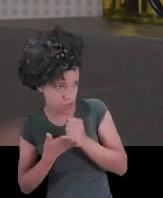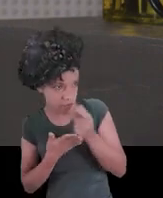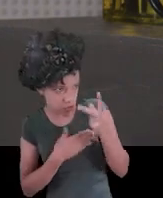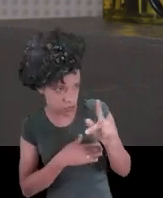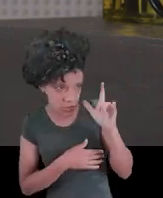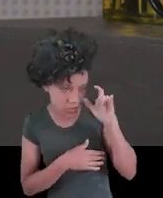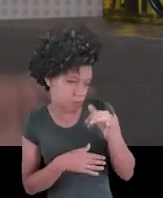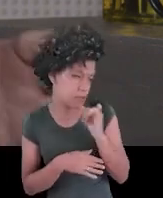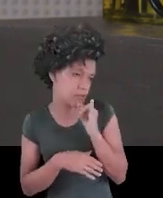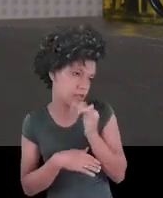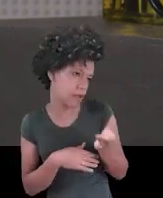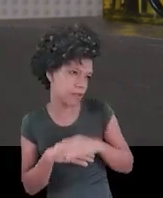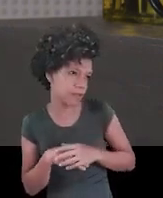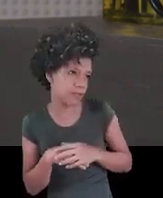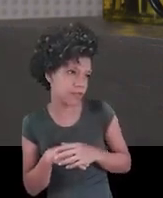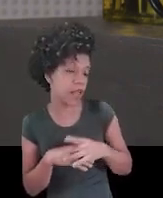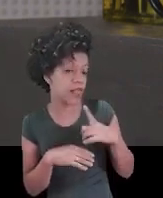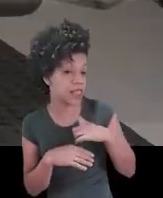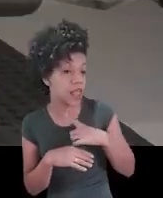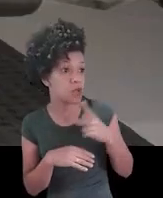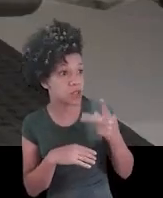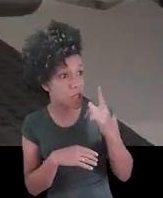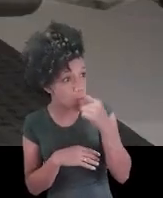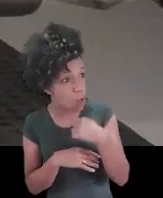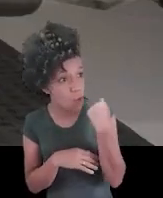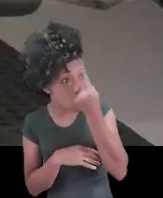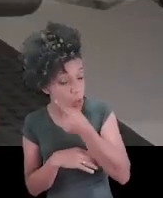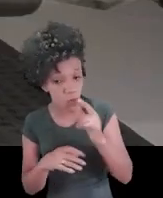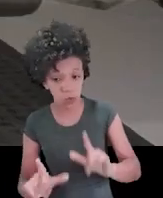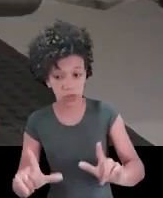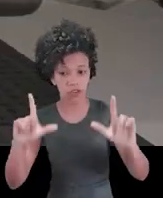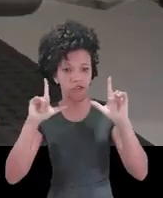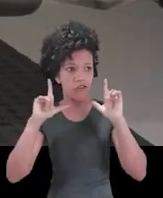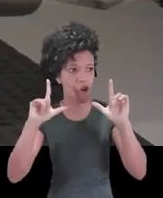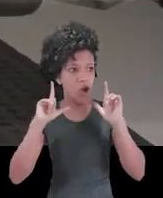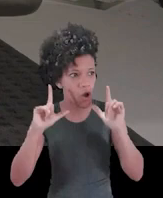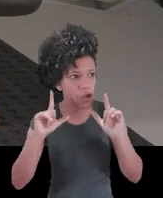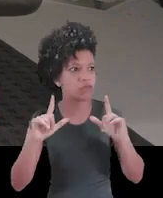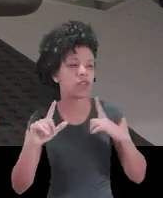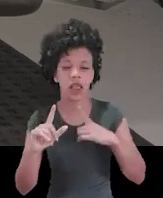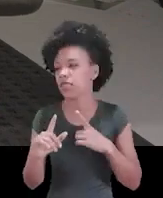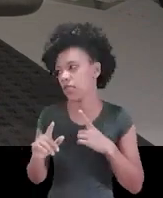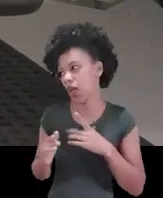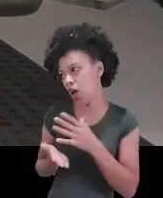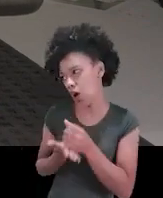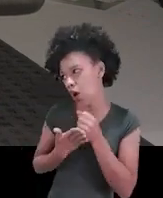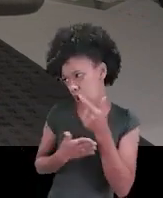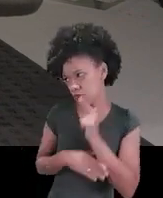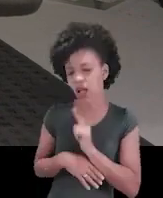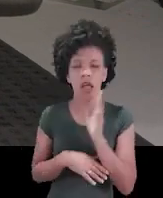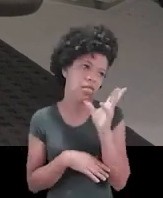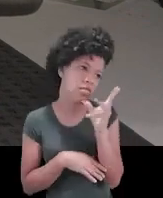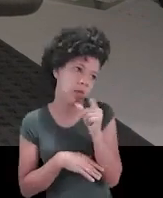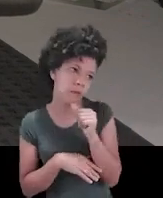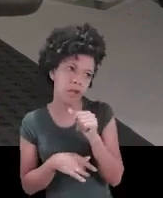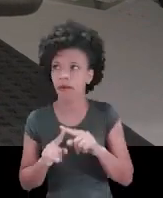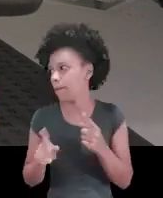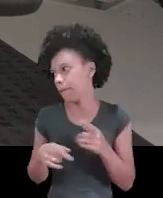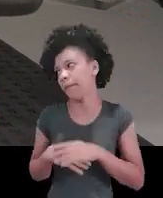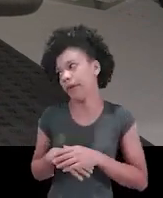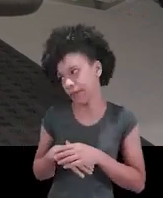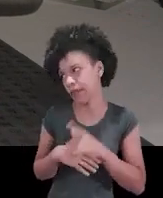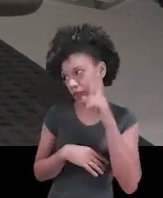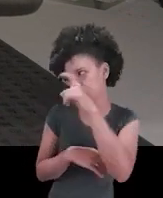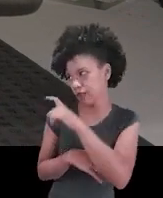em conta por exemplo Instagram desde que tenha se o seu rosto em alguma lá aí ela dá para esperar para recuperar demora é mas não